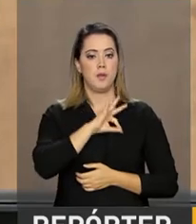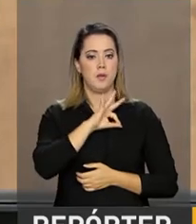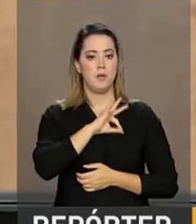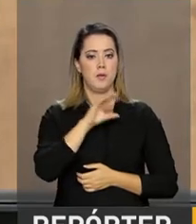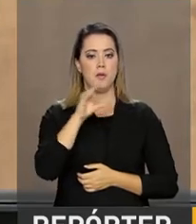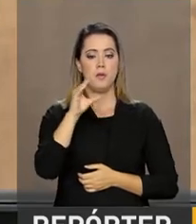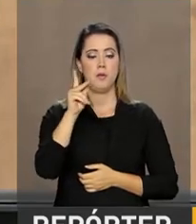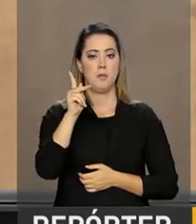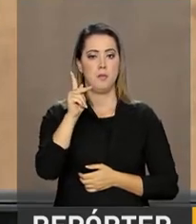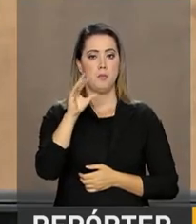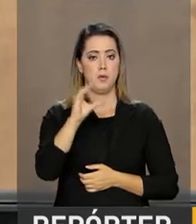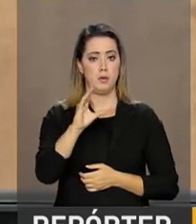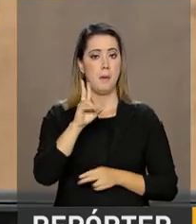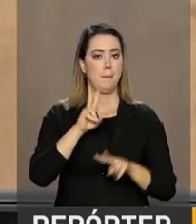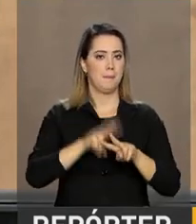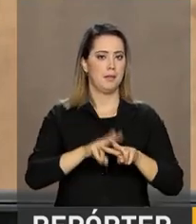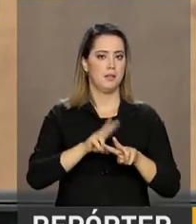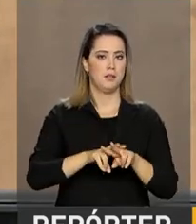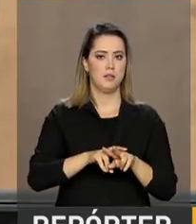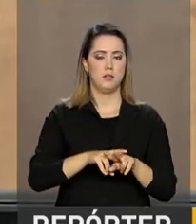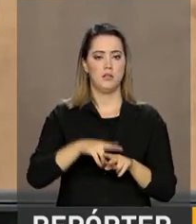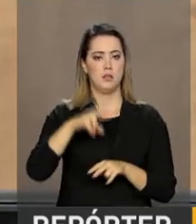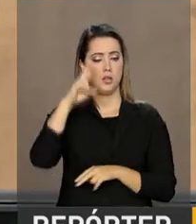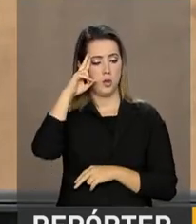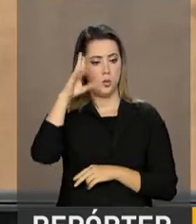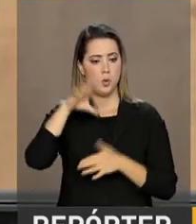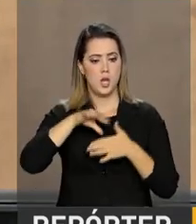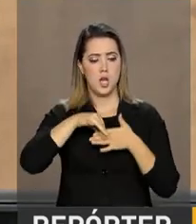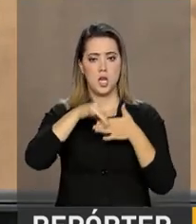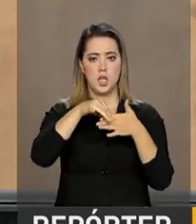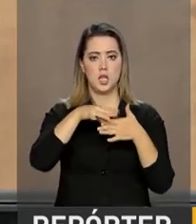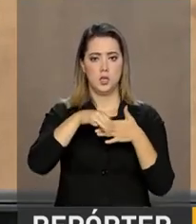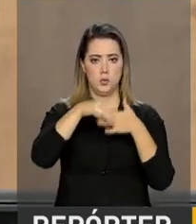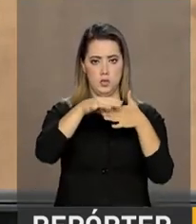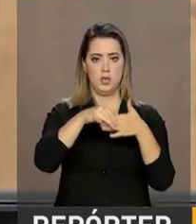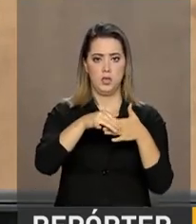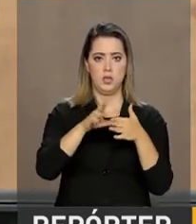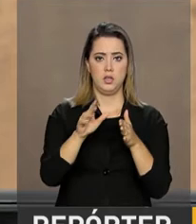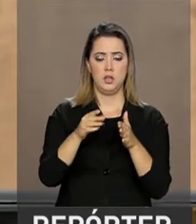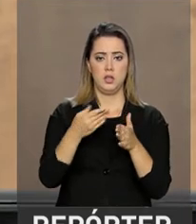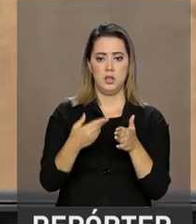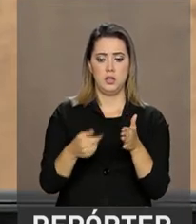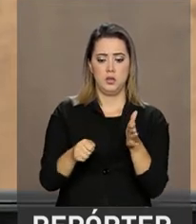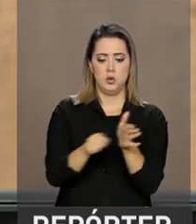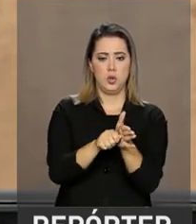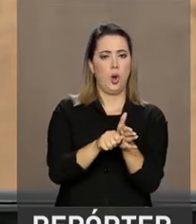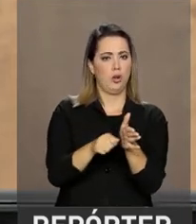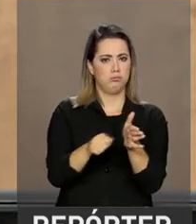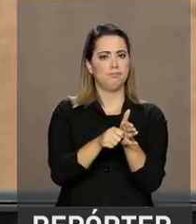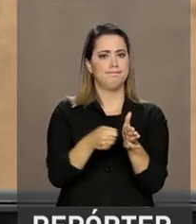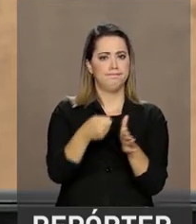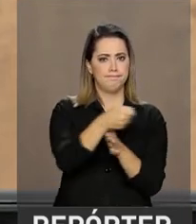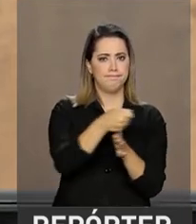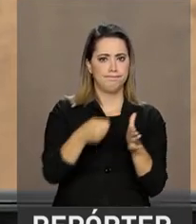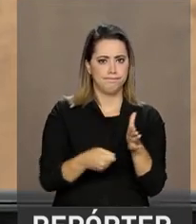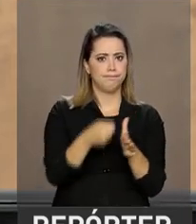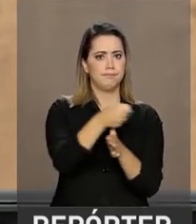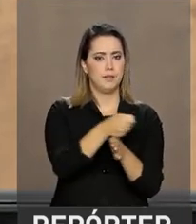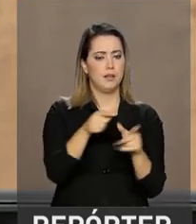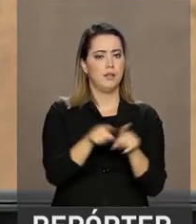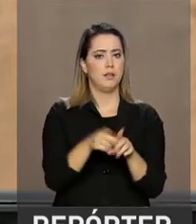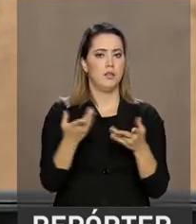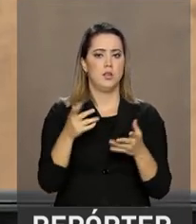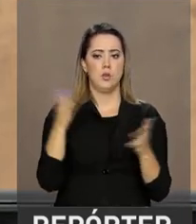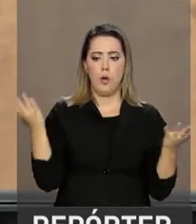tráfico do Jacarezinho. Os resultados eles não são imediatos, e não são. Não se tem a pretensão de fazer uma operação hoje e amanhã